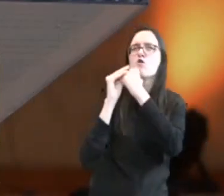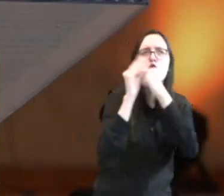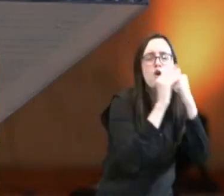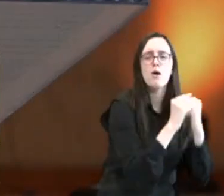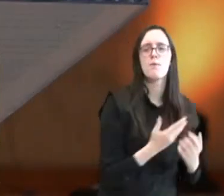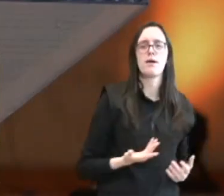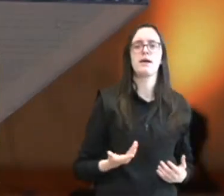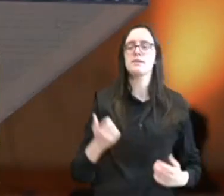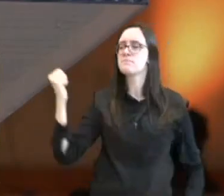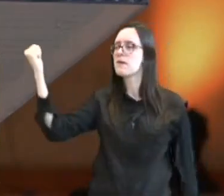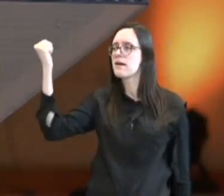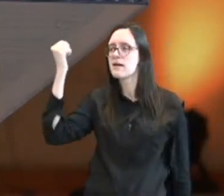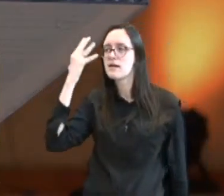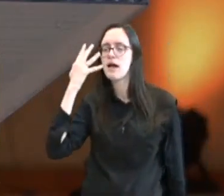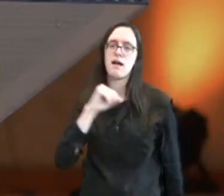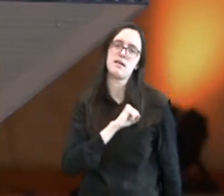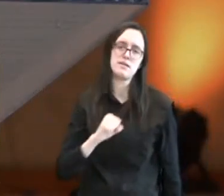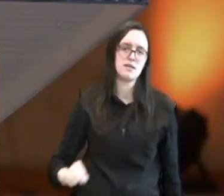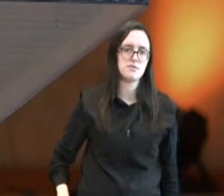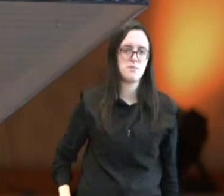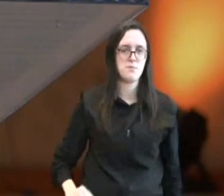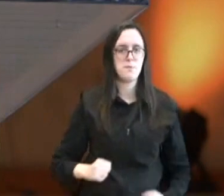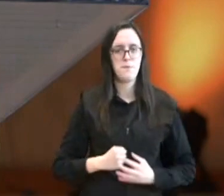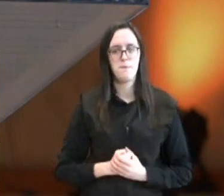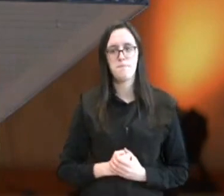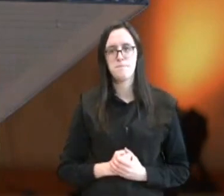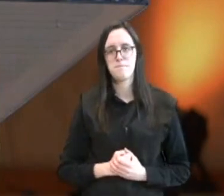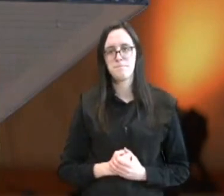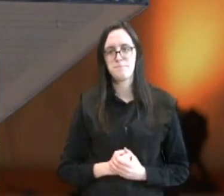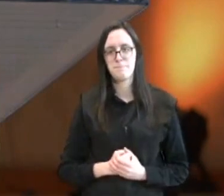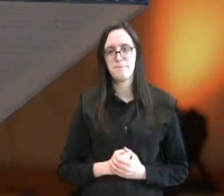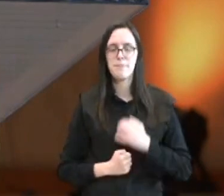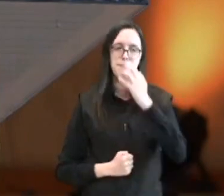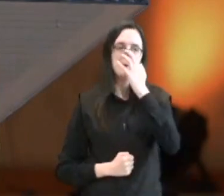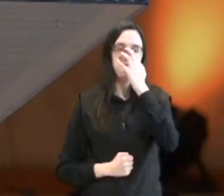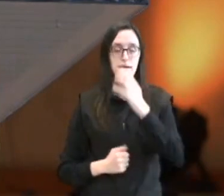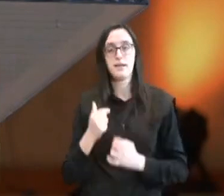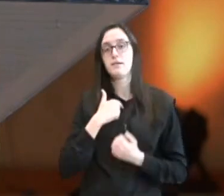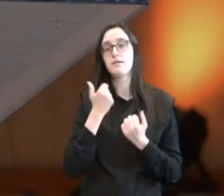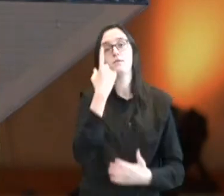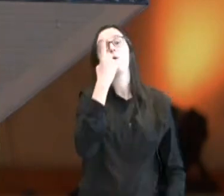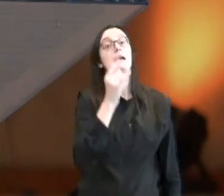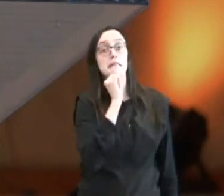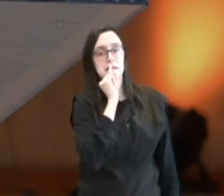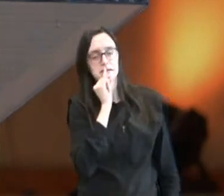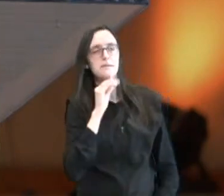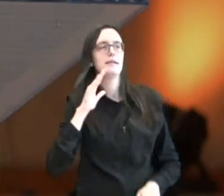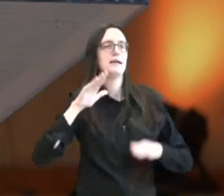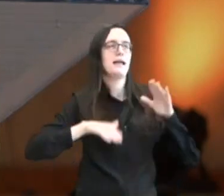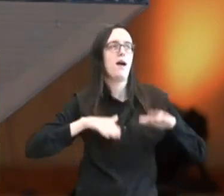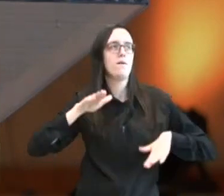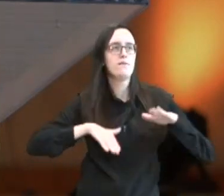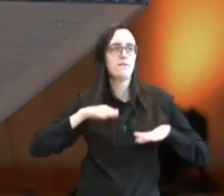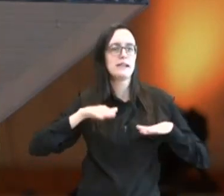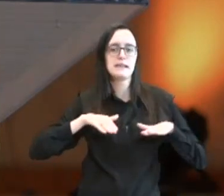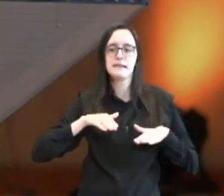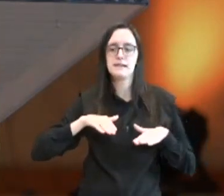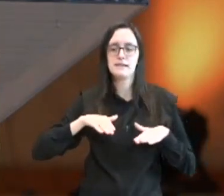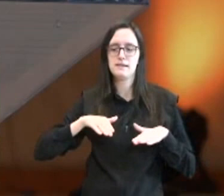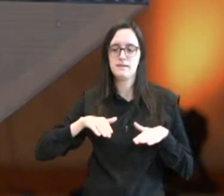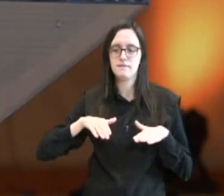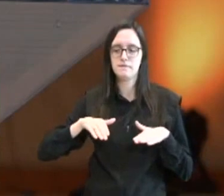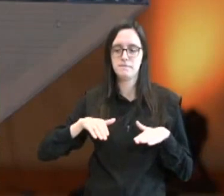conhecimento, na graça do Senhor. Eu vou dar aqui um exemplo que talvez